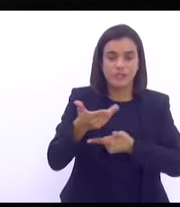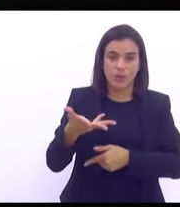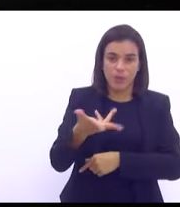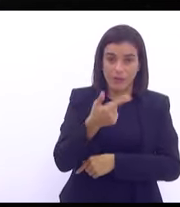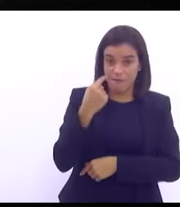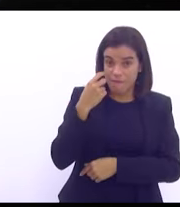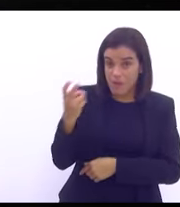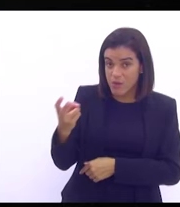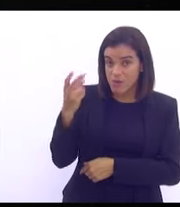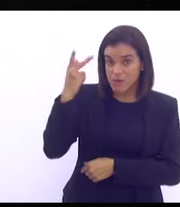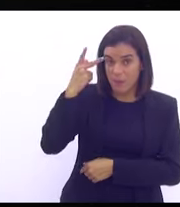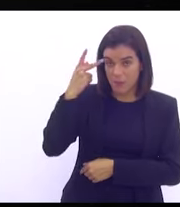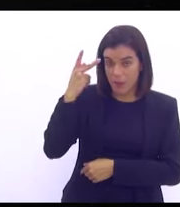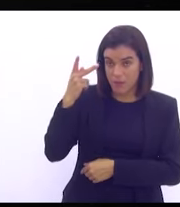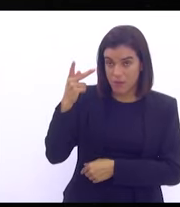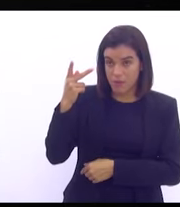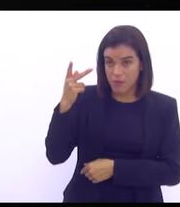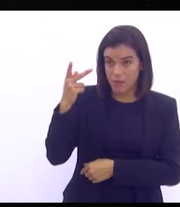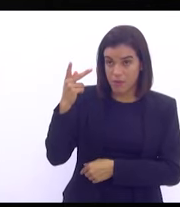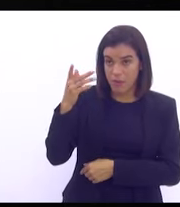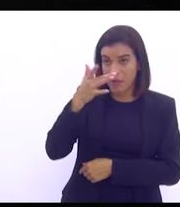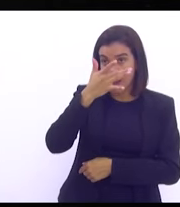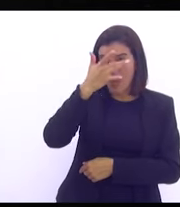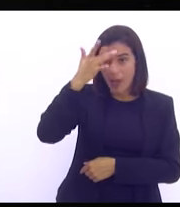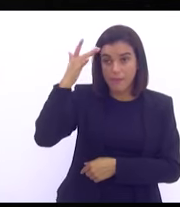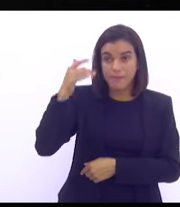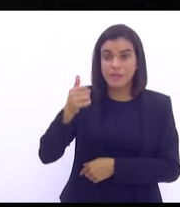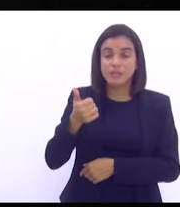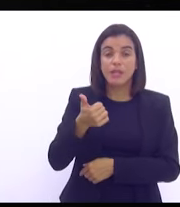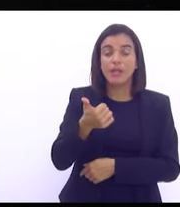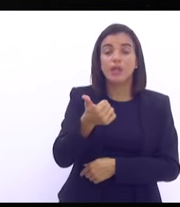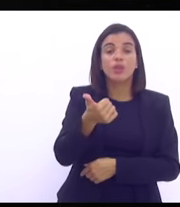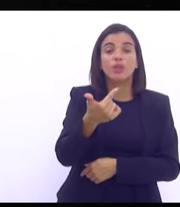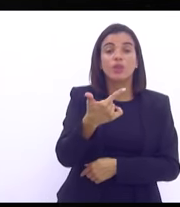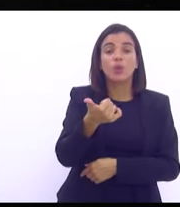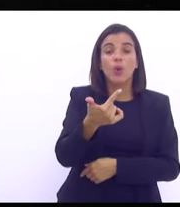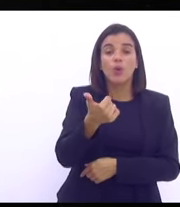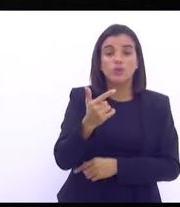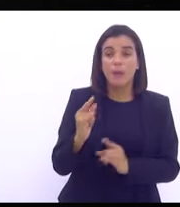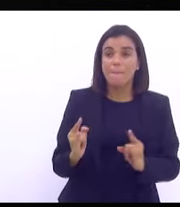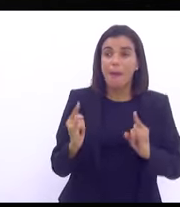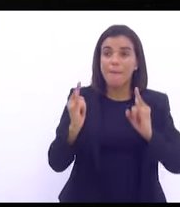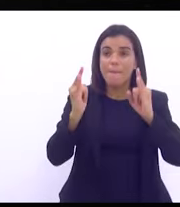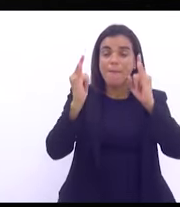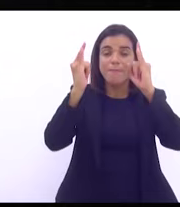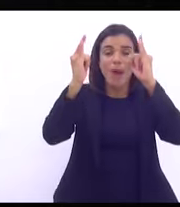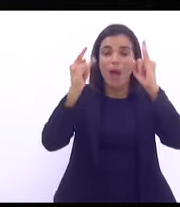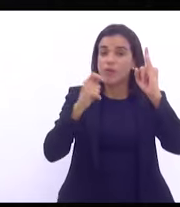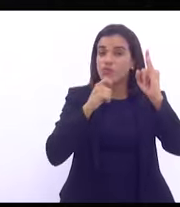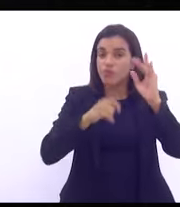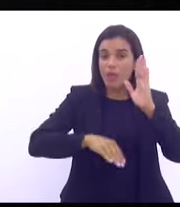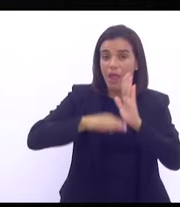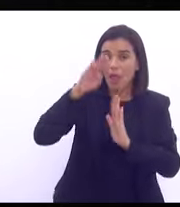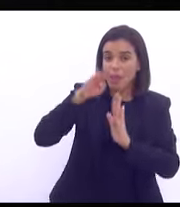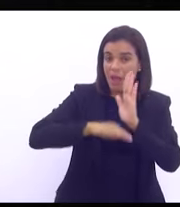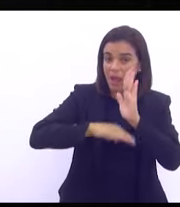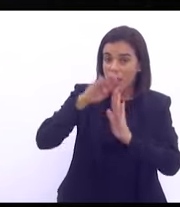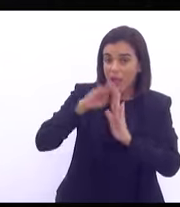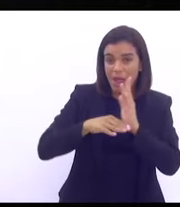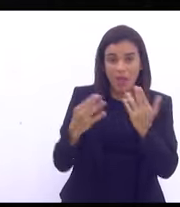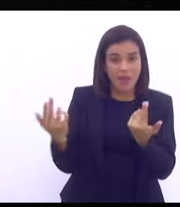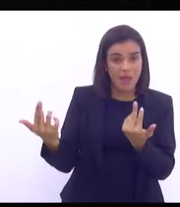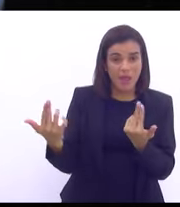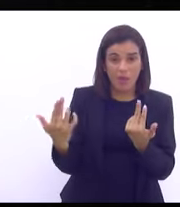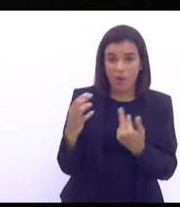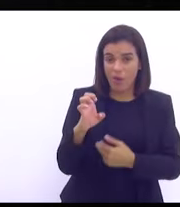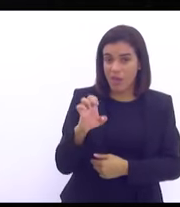Paulo. As pessoas moram no 12º andar e não tem elevador. E lá é a mesma empresa, é a Enel. É a mesma coisa,